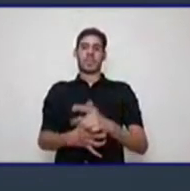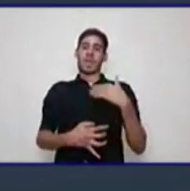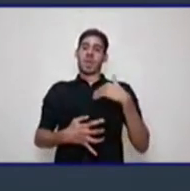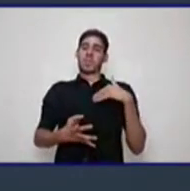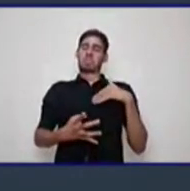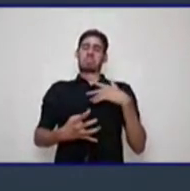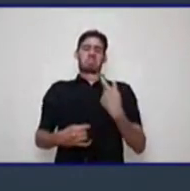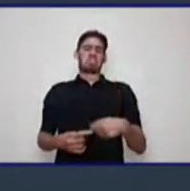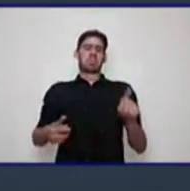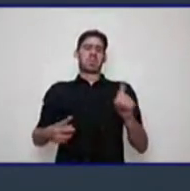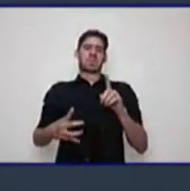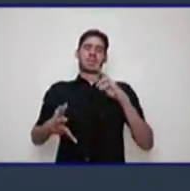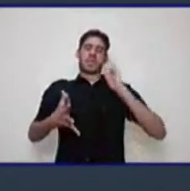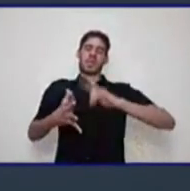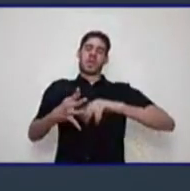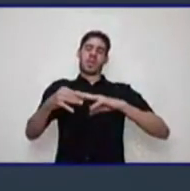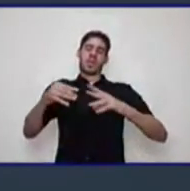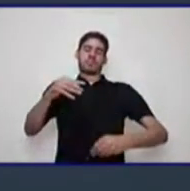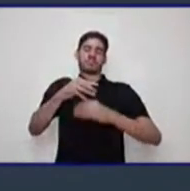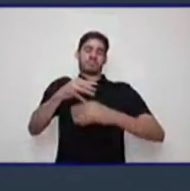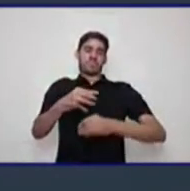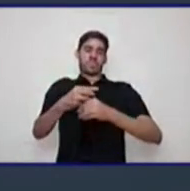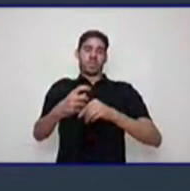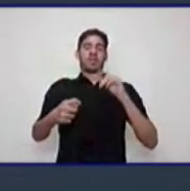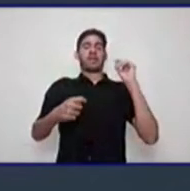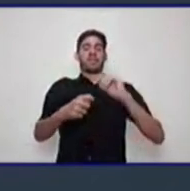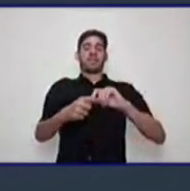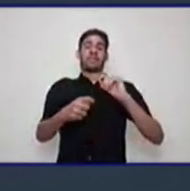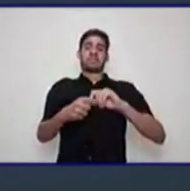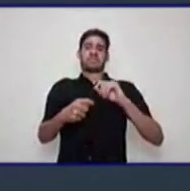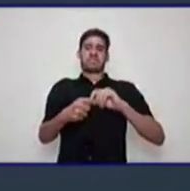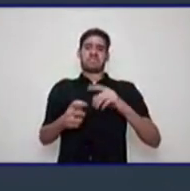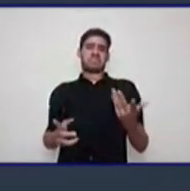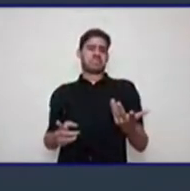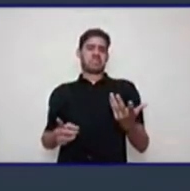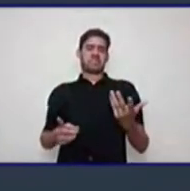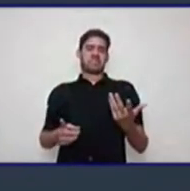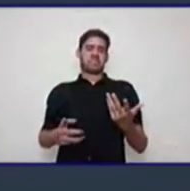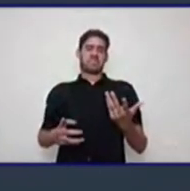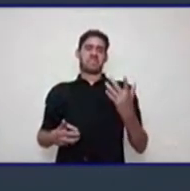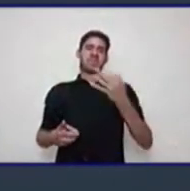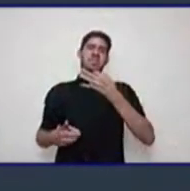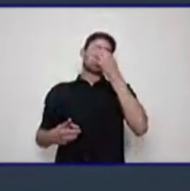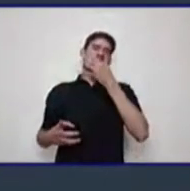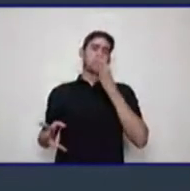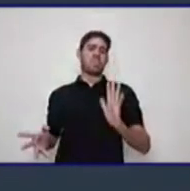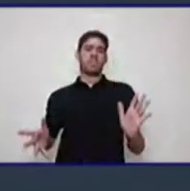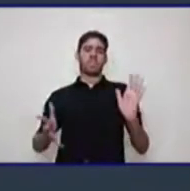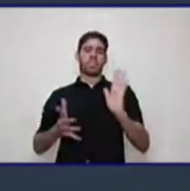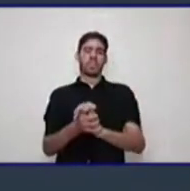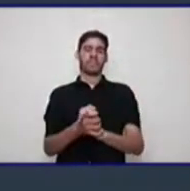ler a ementa e a fazer breves comentários.